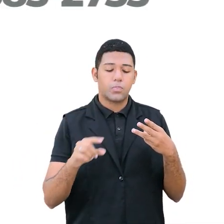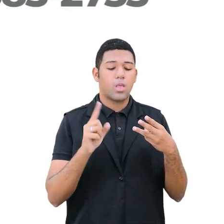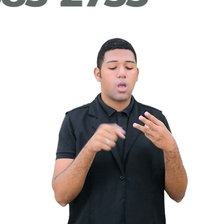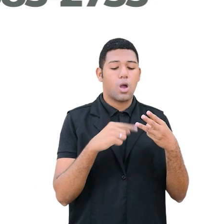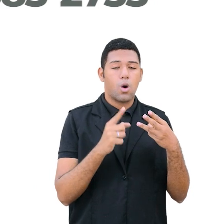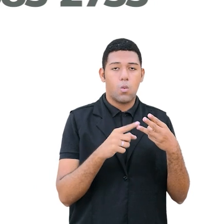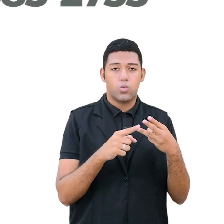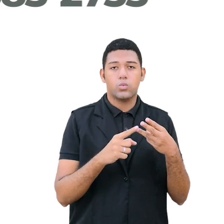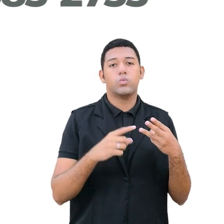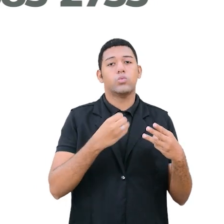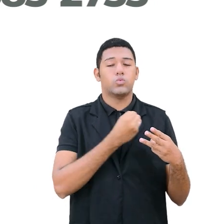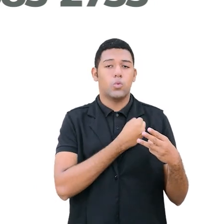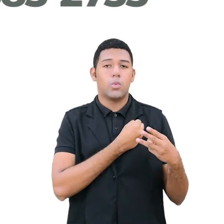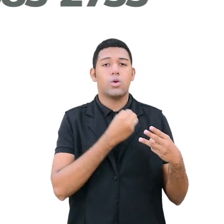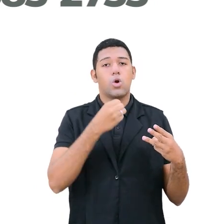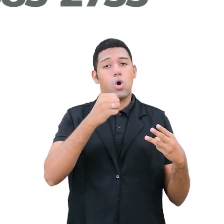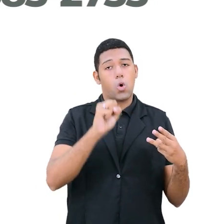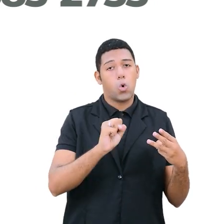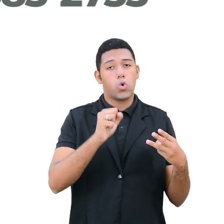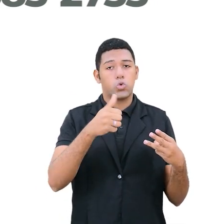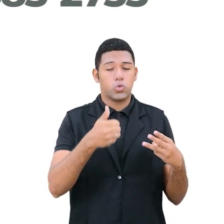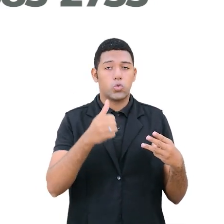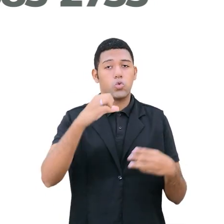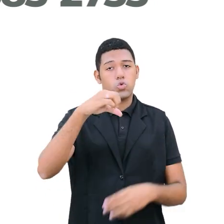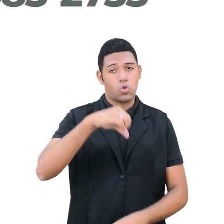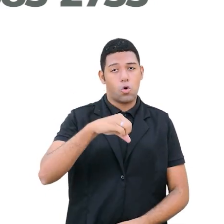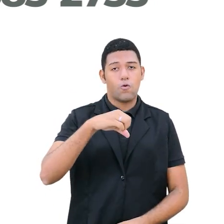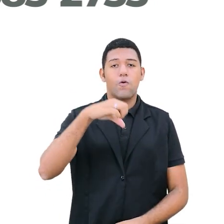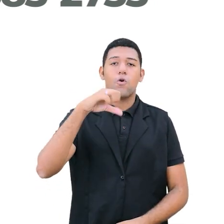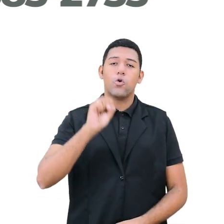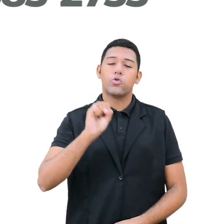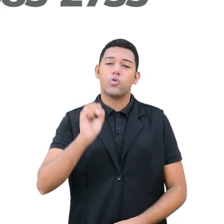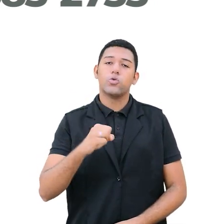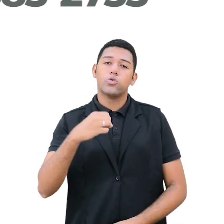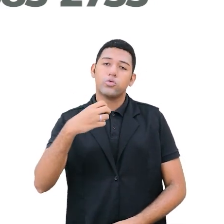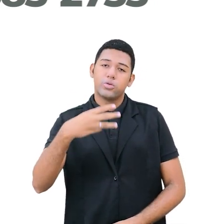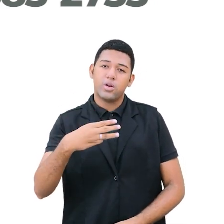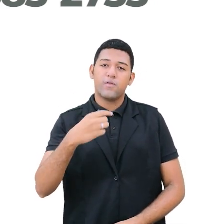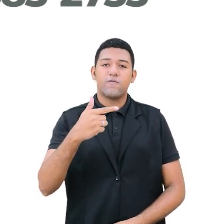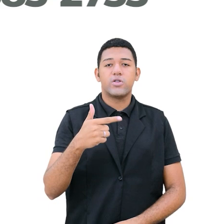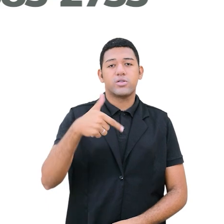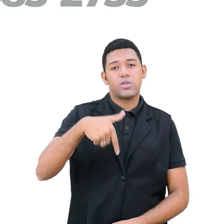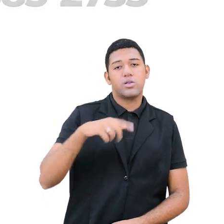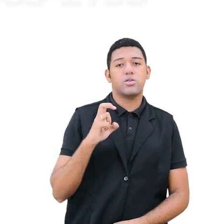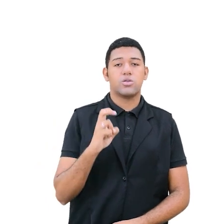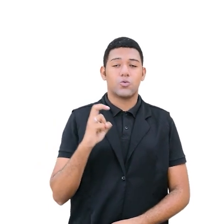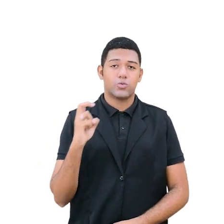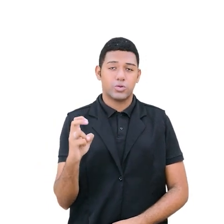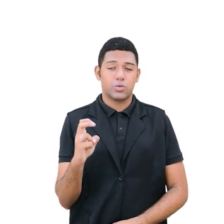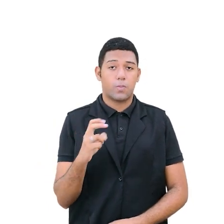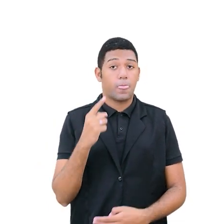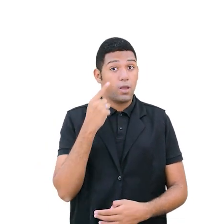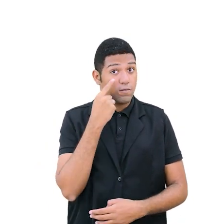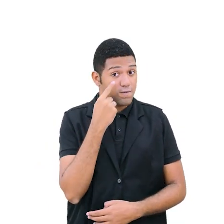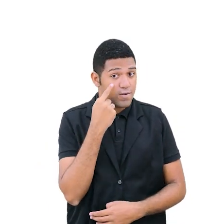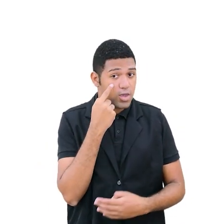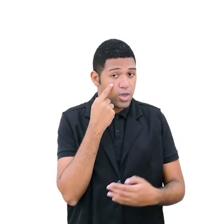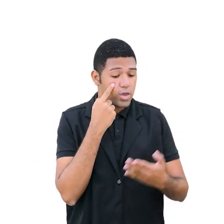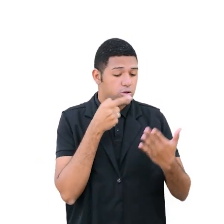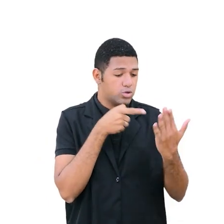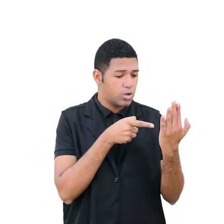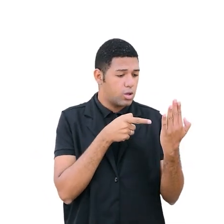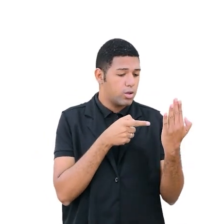celular 819-888-32755 verifique se a